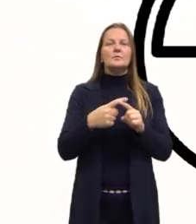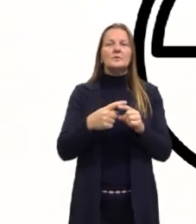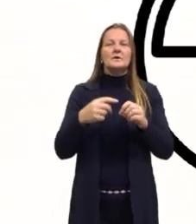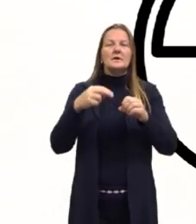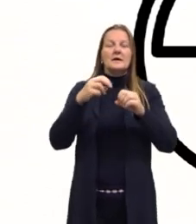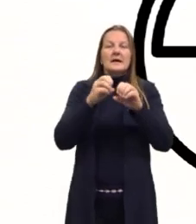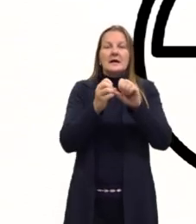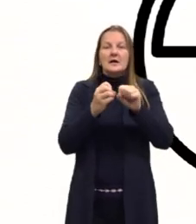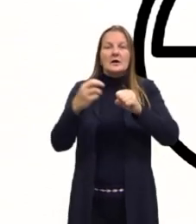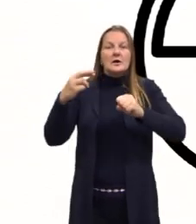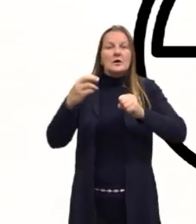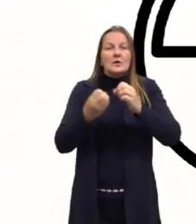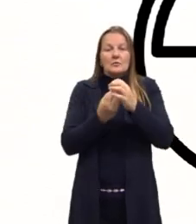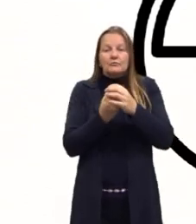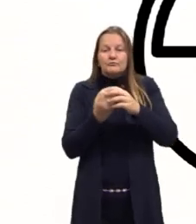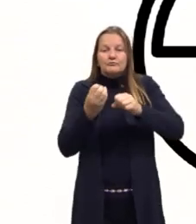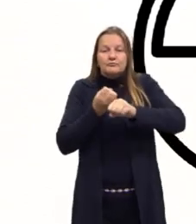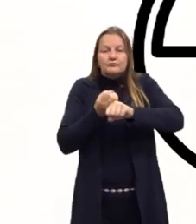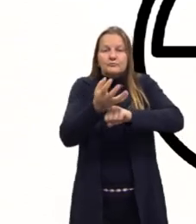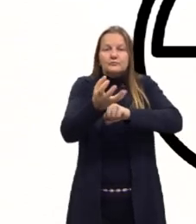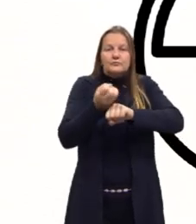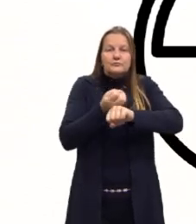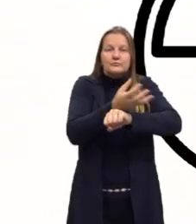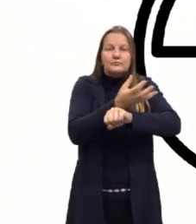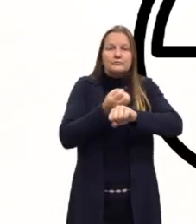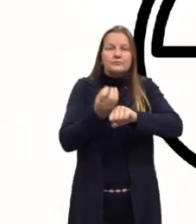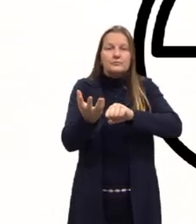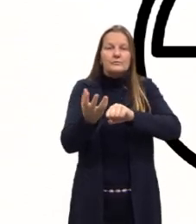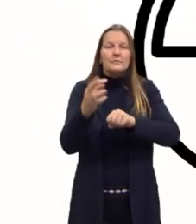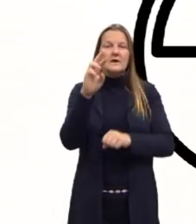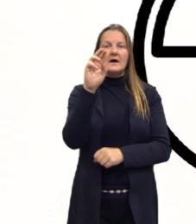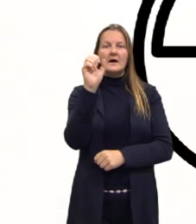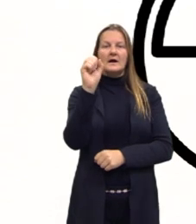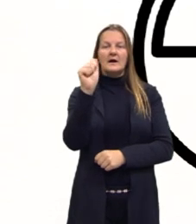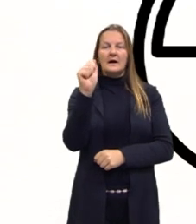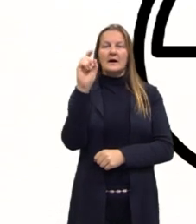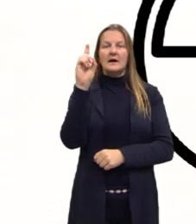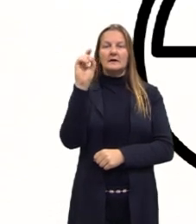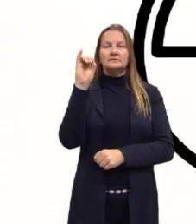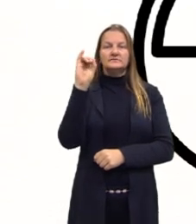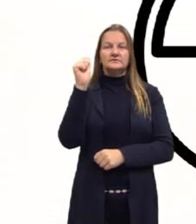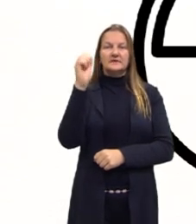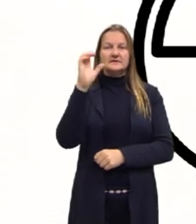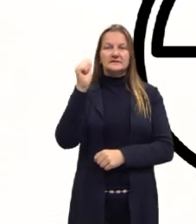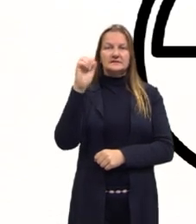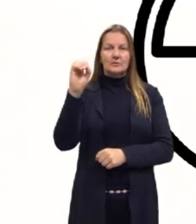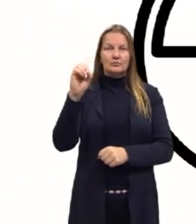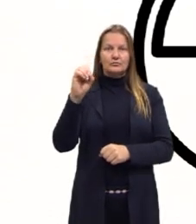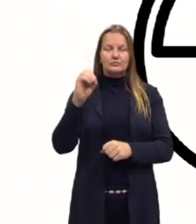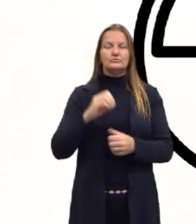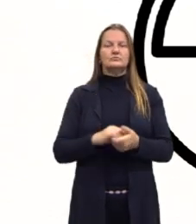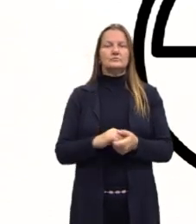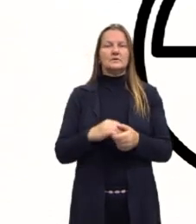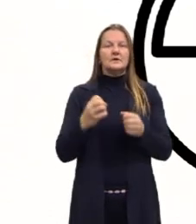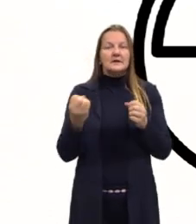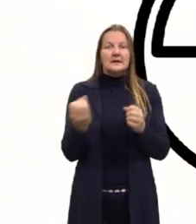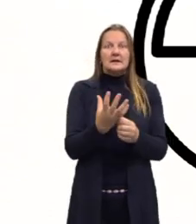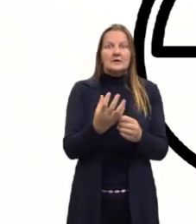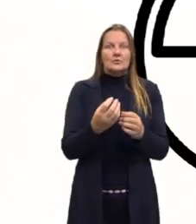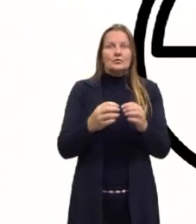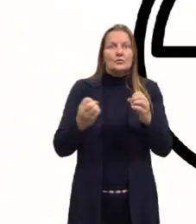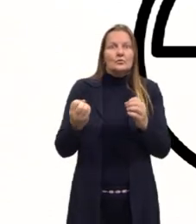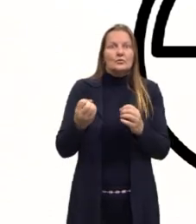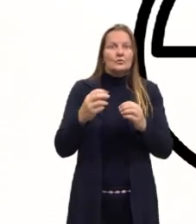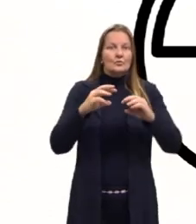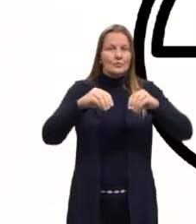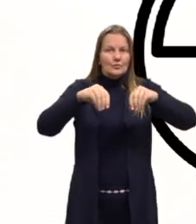porque eles emitem radiações podendo nesse processo formar novos elementos conforme eles emitem